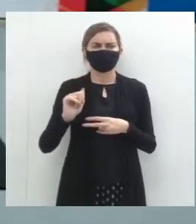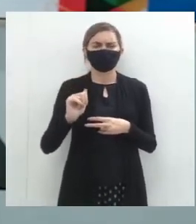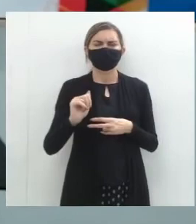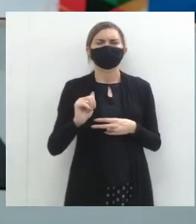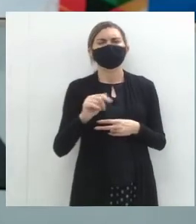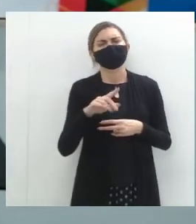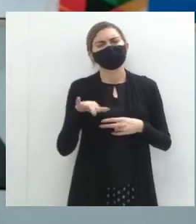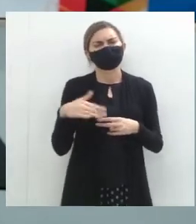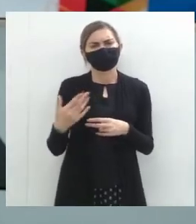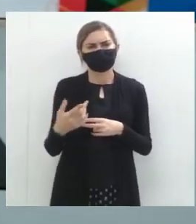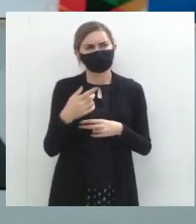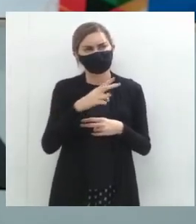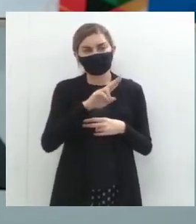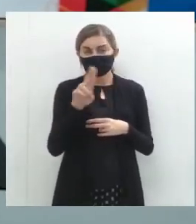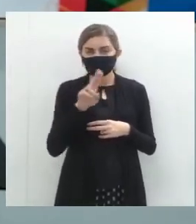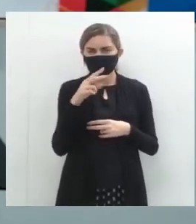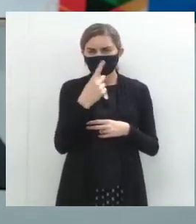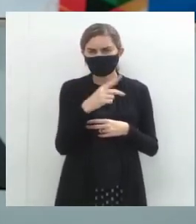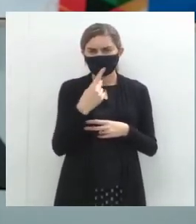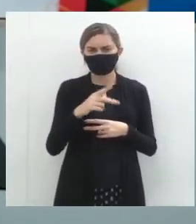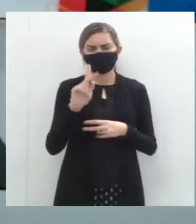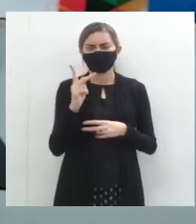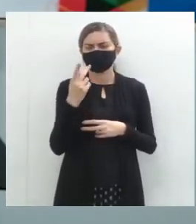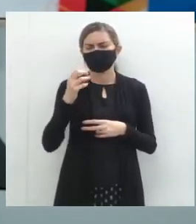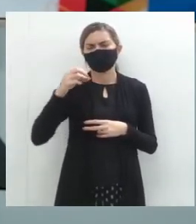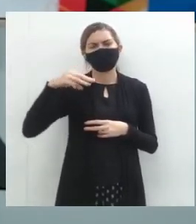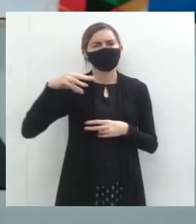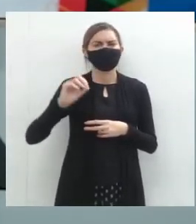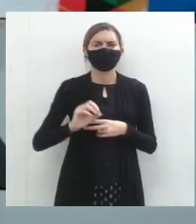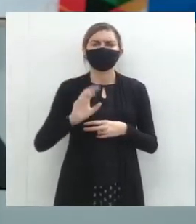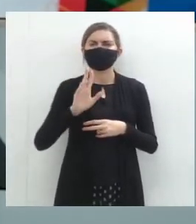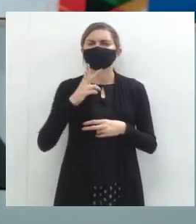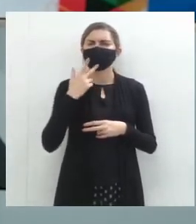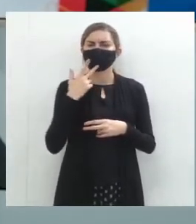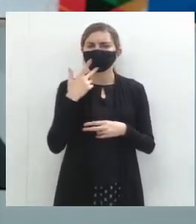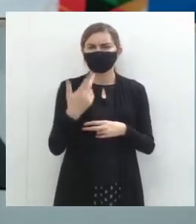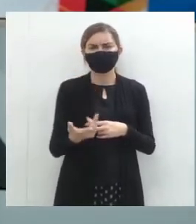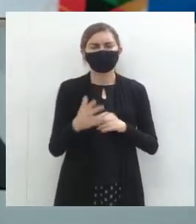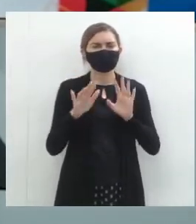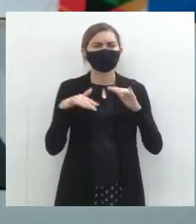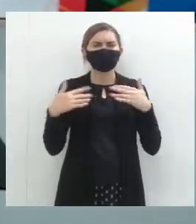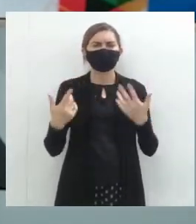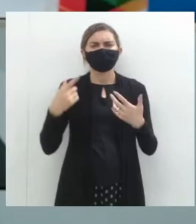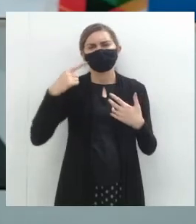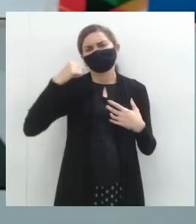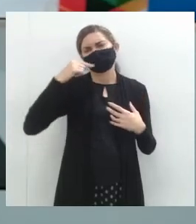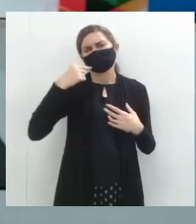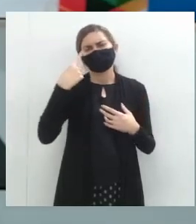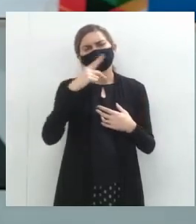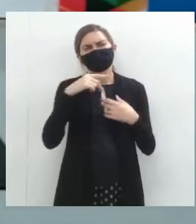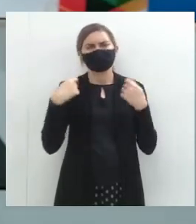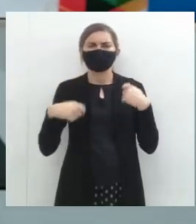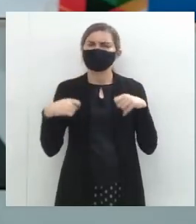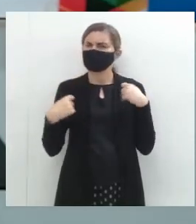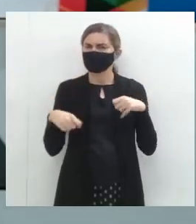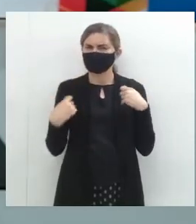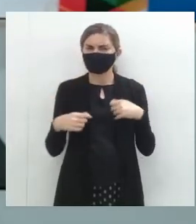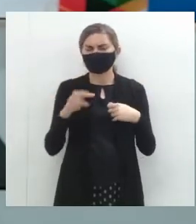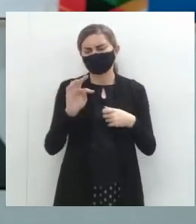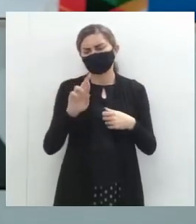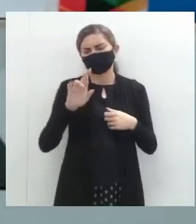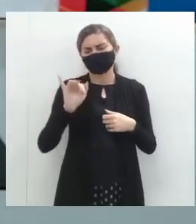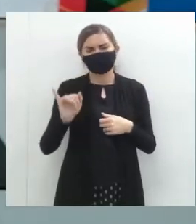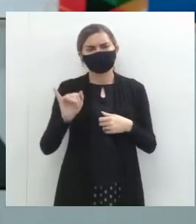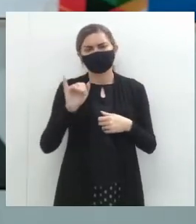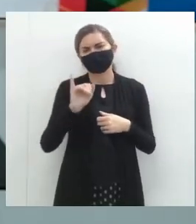Tironina. Então, o nome dos hormônios já denuncia qual é o sal que eles precisam. Vê,